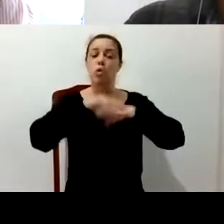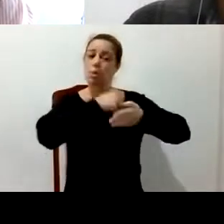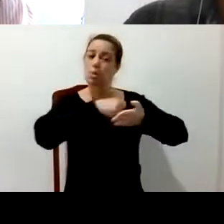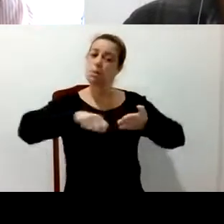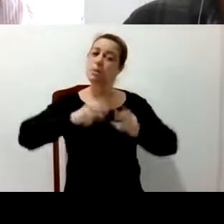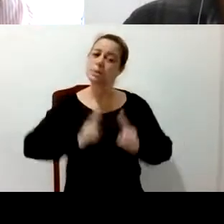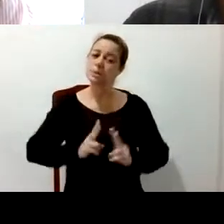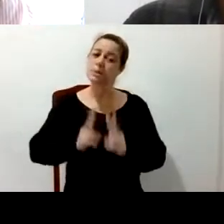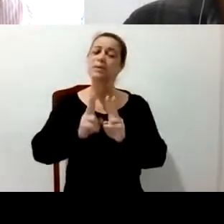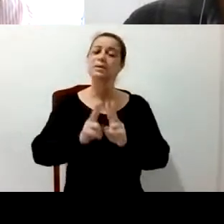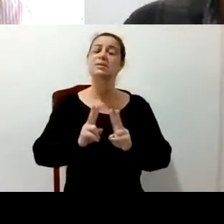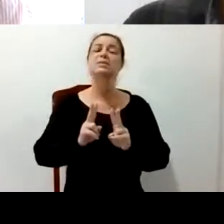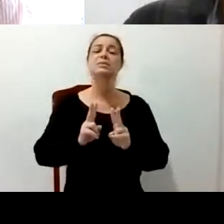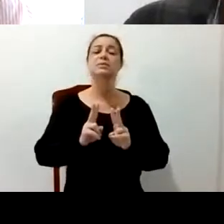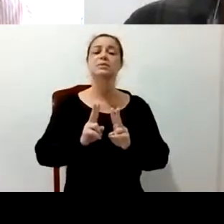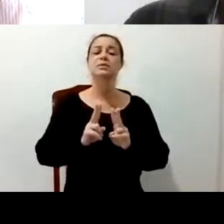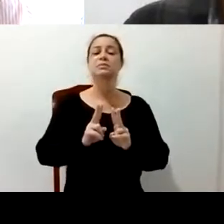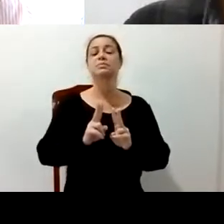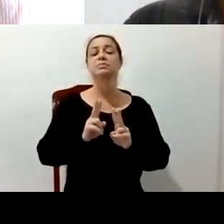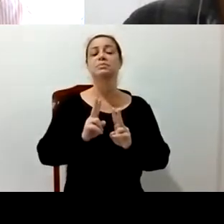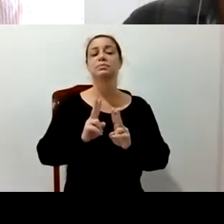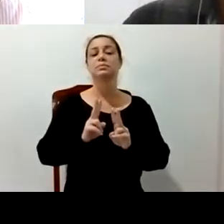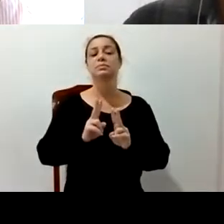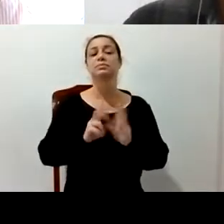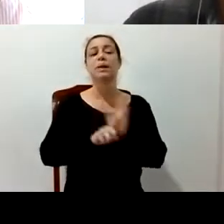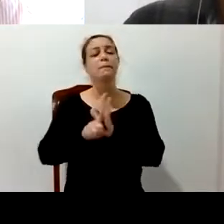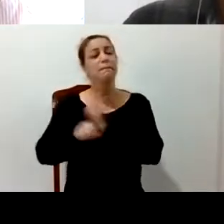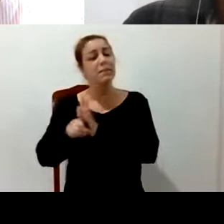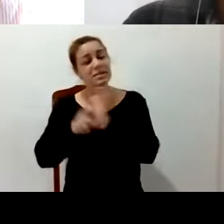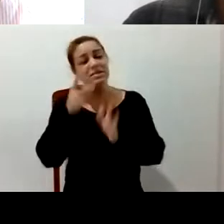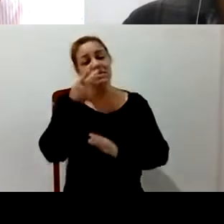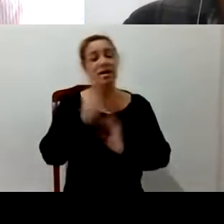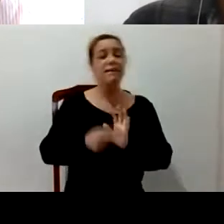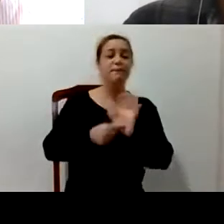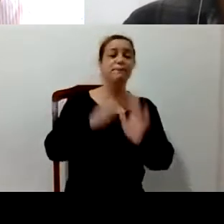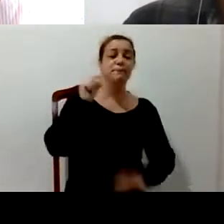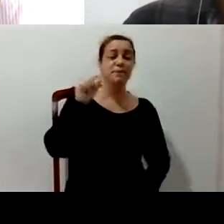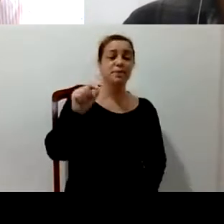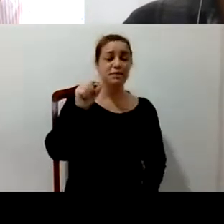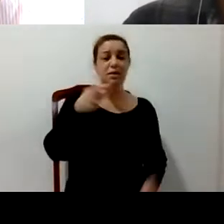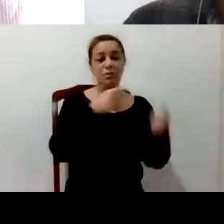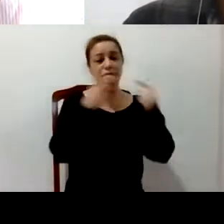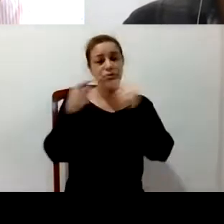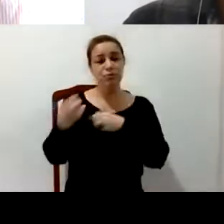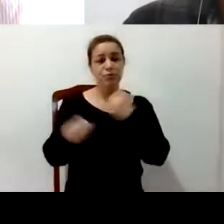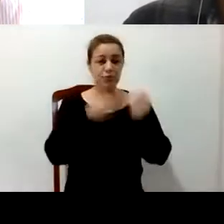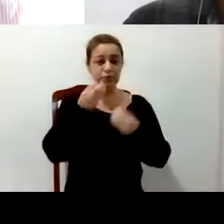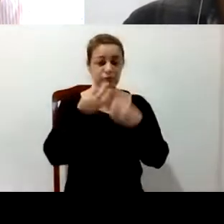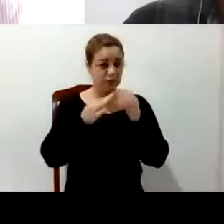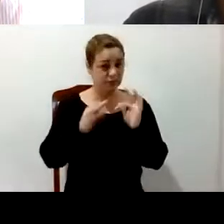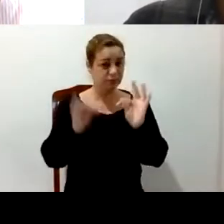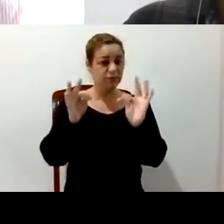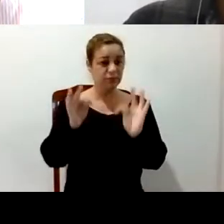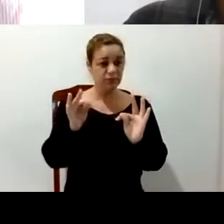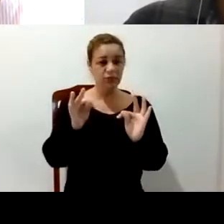sempre ouvia, né, as pesquisas falando dele, né? Ele discute tecnologia do ponto de vista